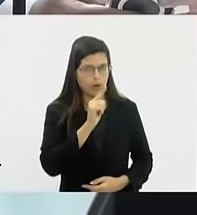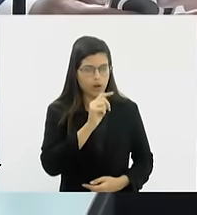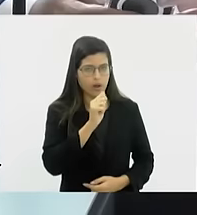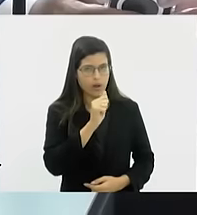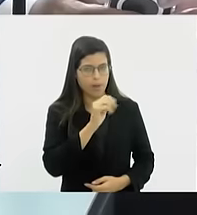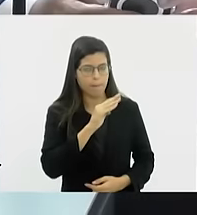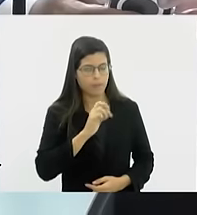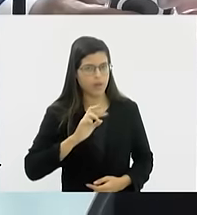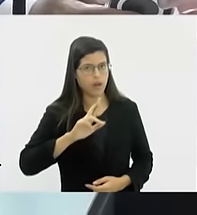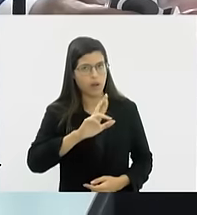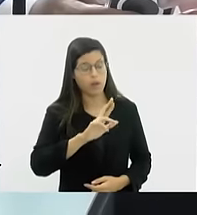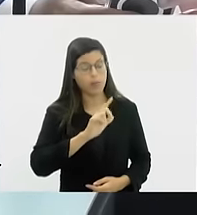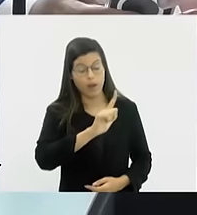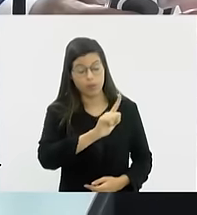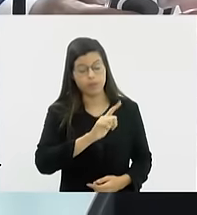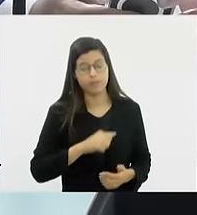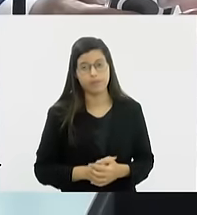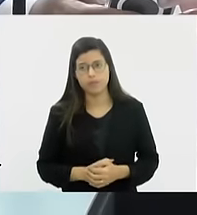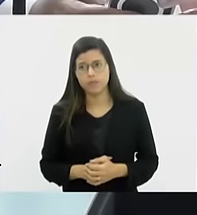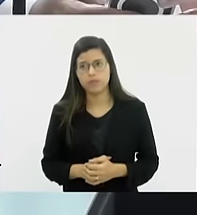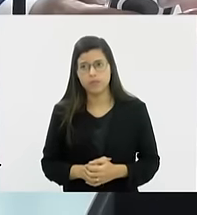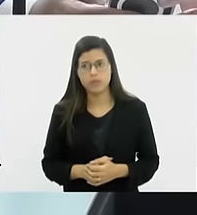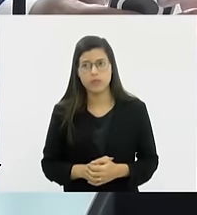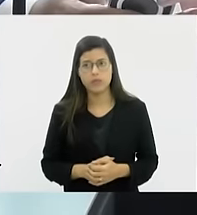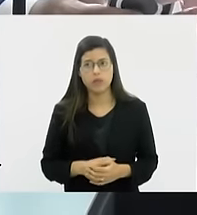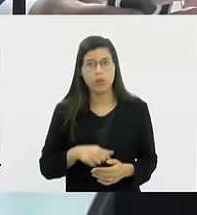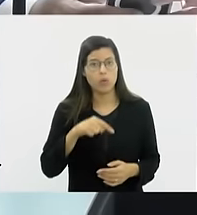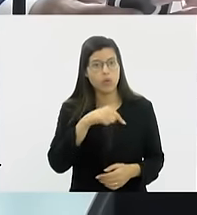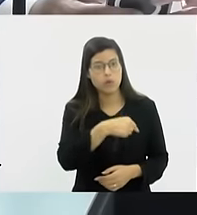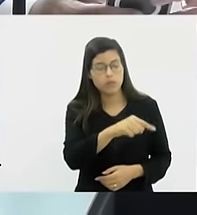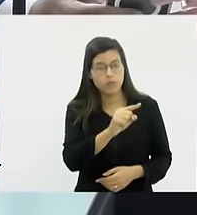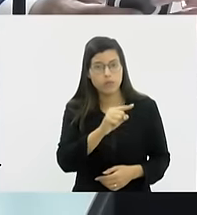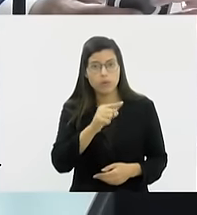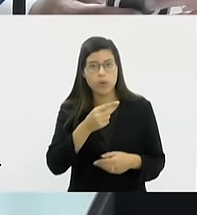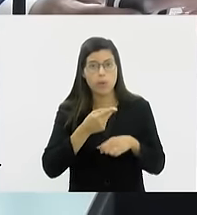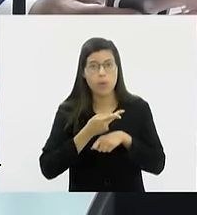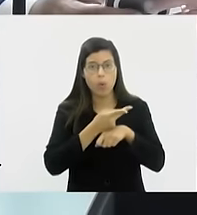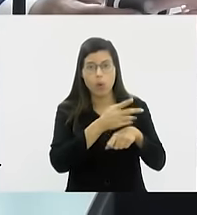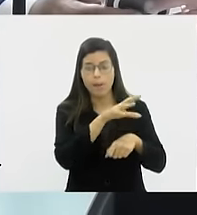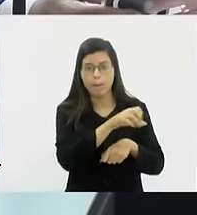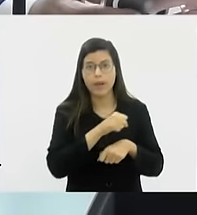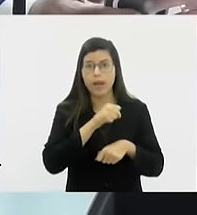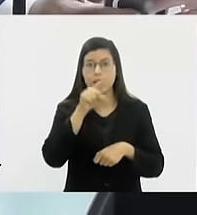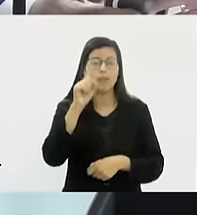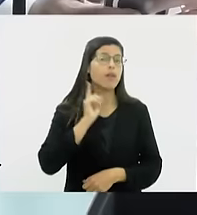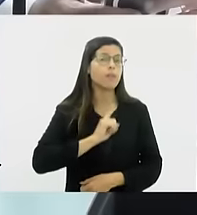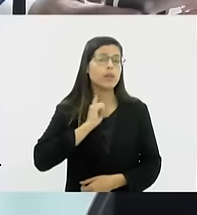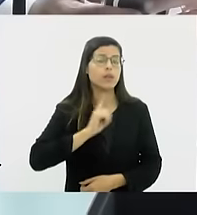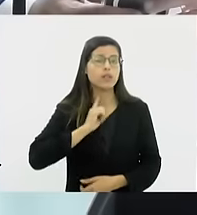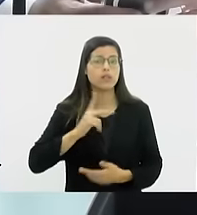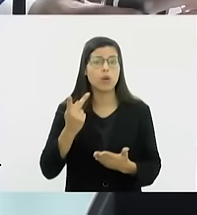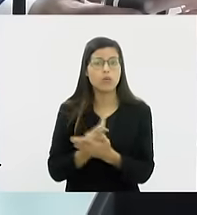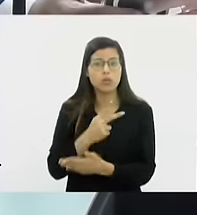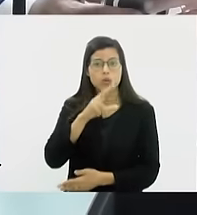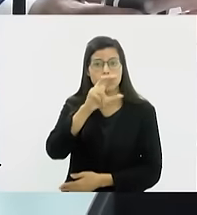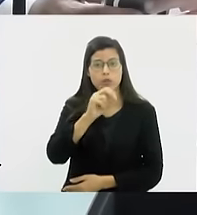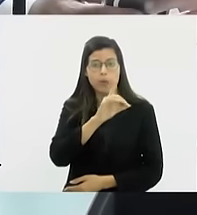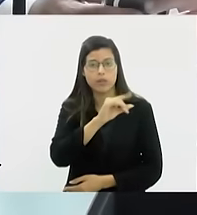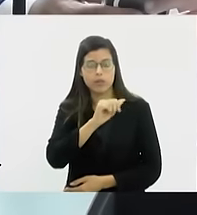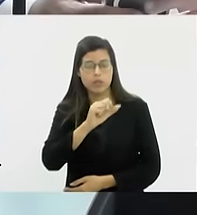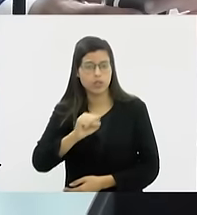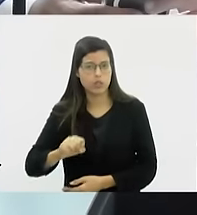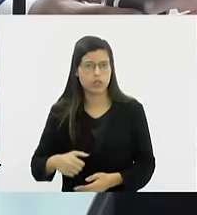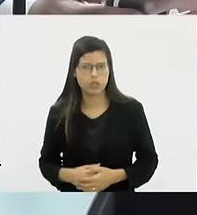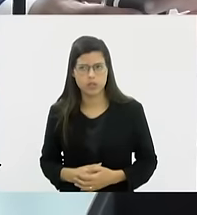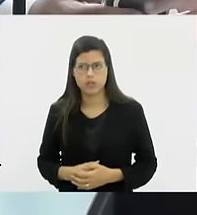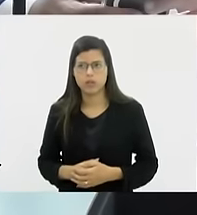Quando foi retirar o veículo já estava emplacado em Minas, deputado Alan. Isso aconteceu comigo. Aconteceu com Vossa Excelência, com 50 dias. Aí